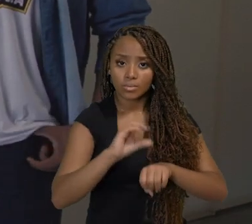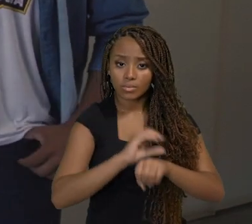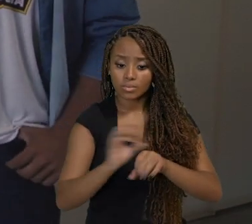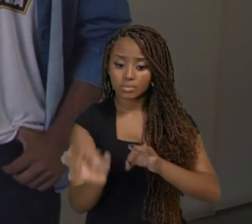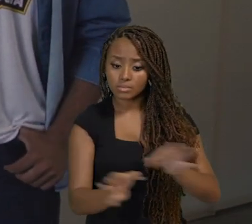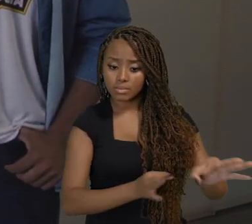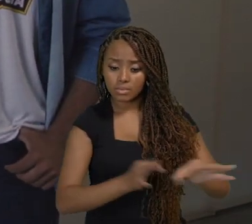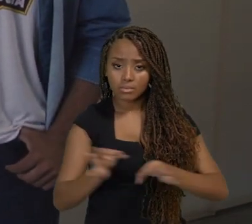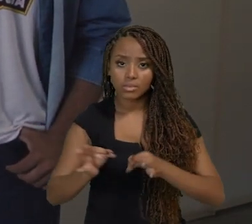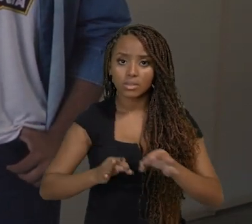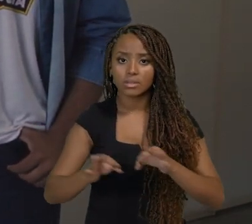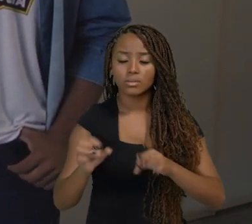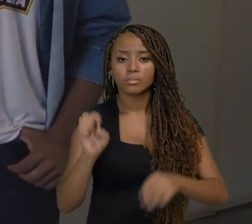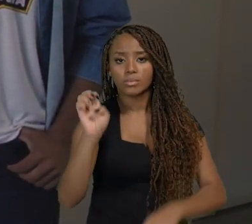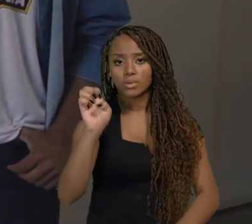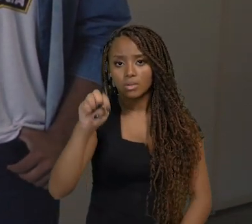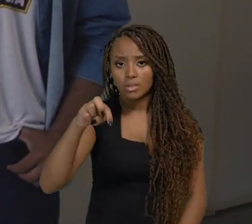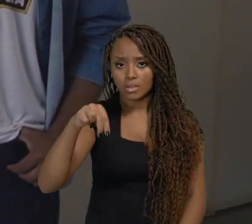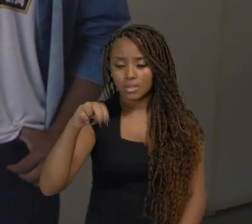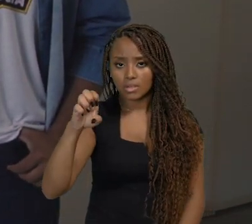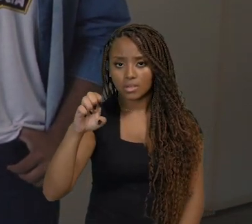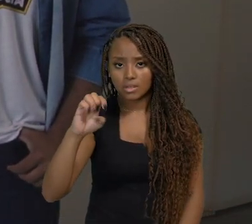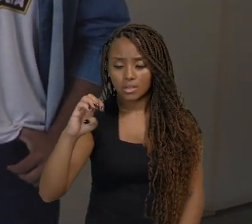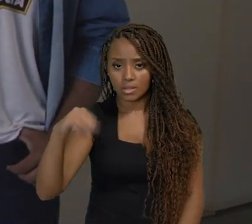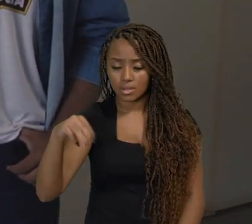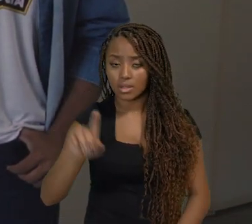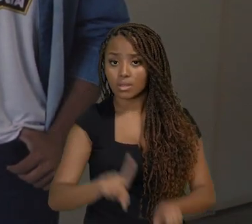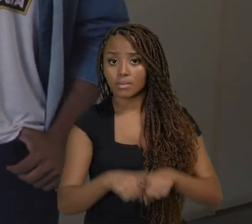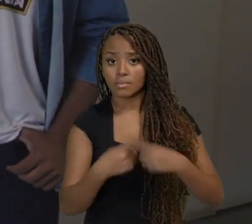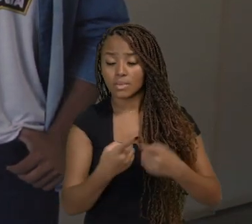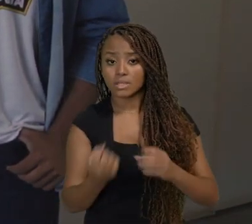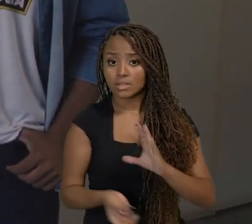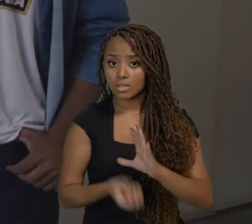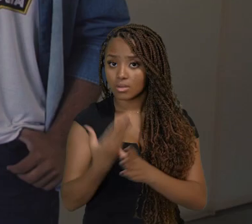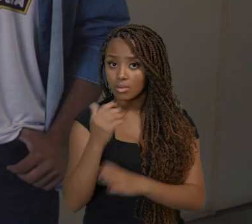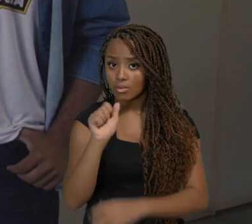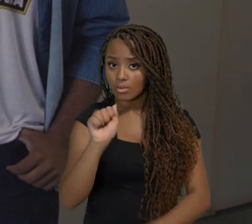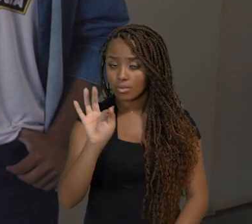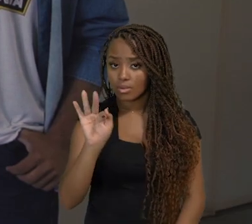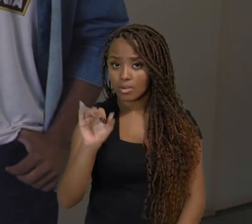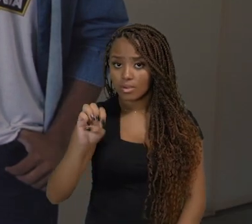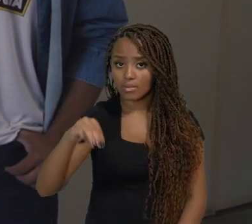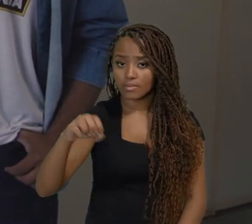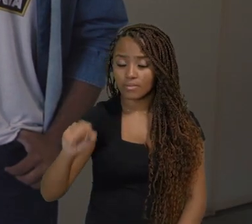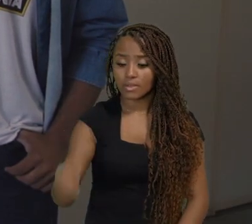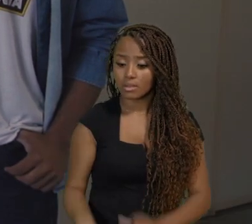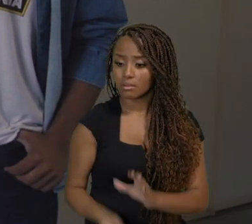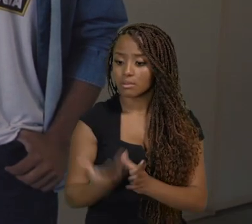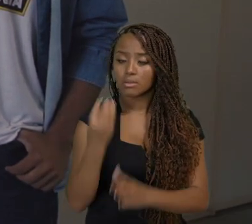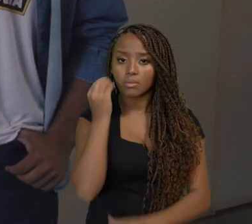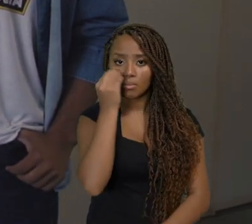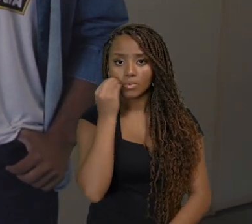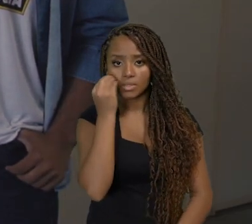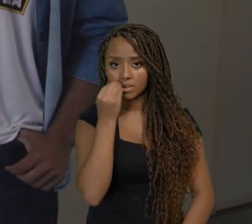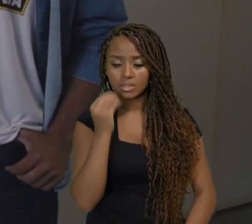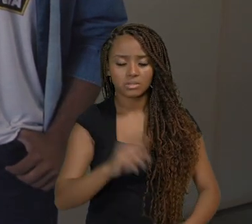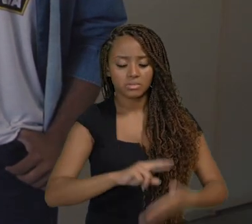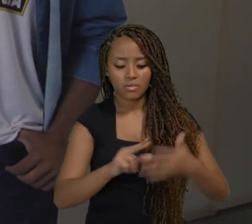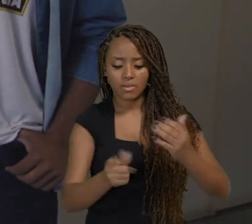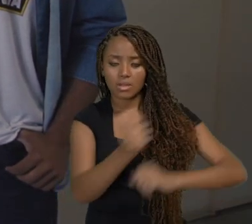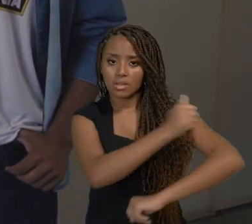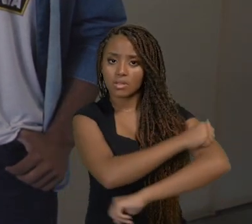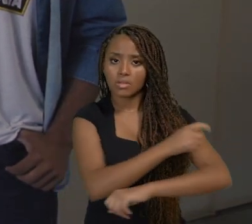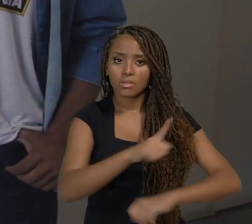Enem. Mas o AFIM ele vem e muda essa realidade. Então, vários alunos hoje têm a oportunidade de ter um